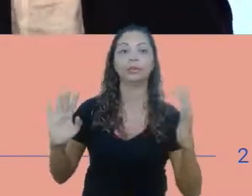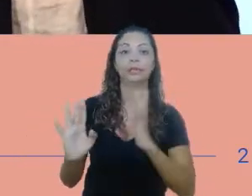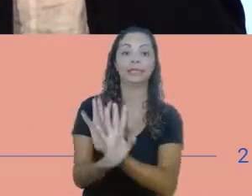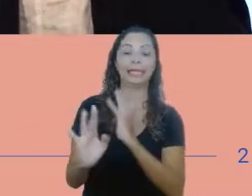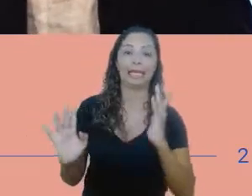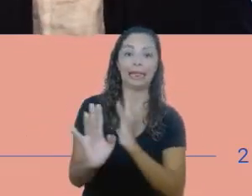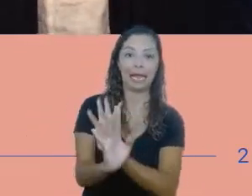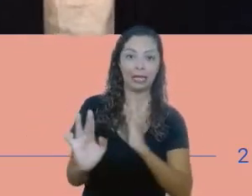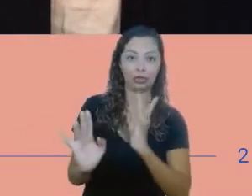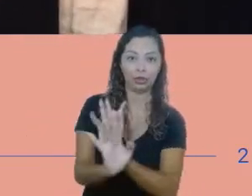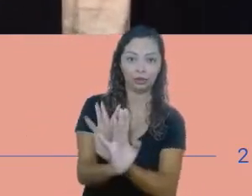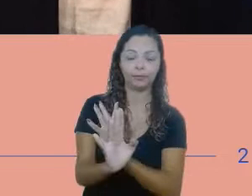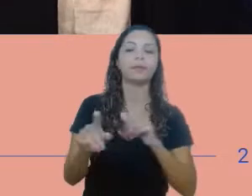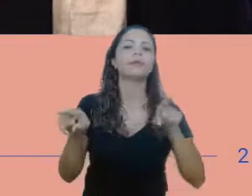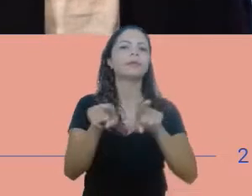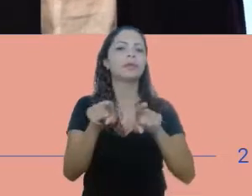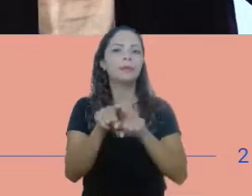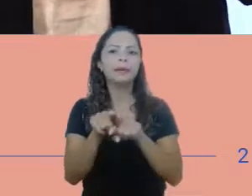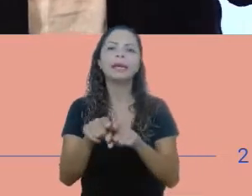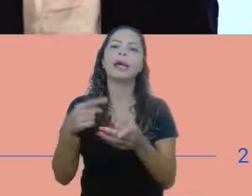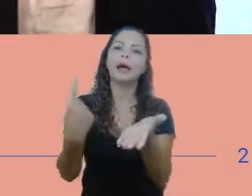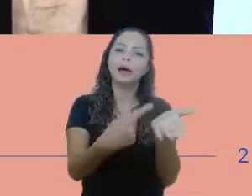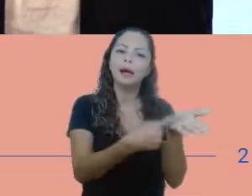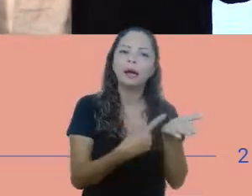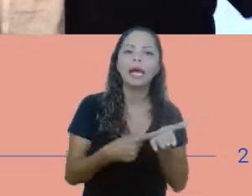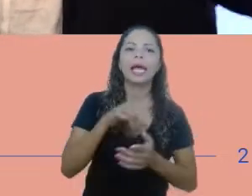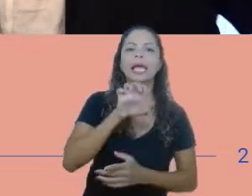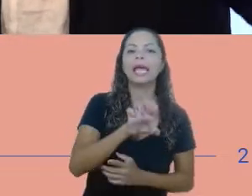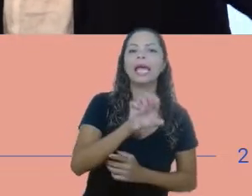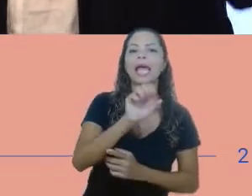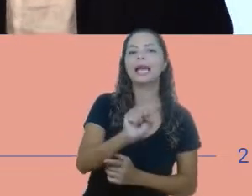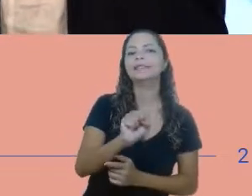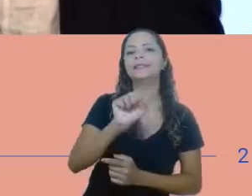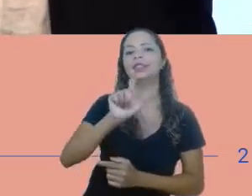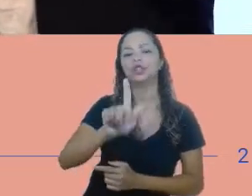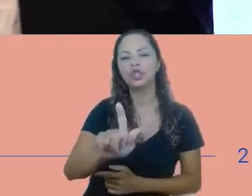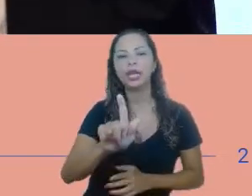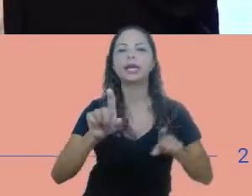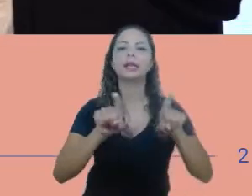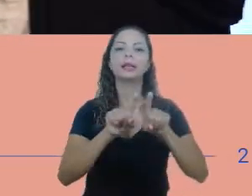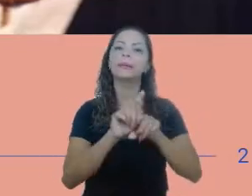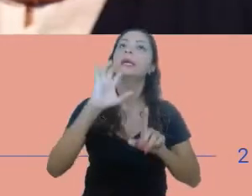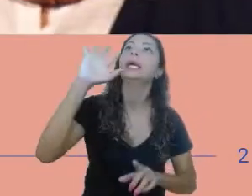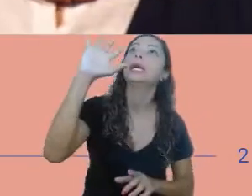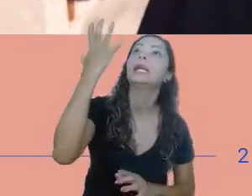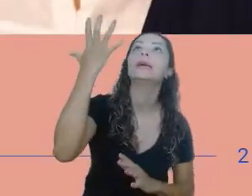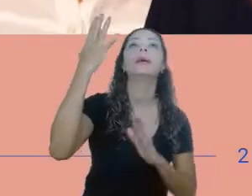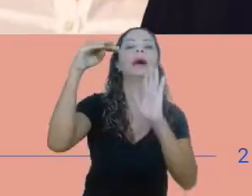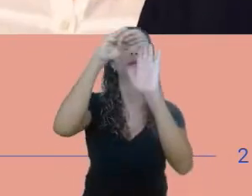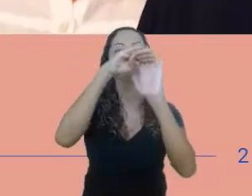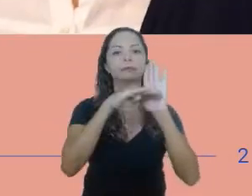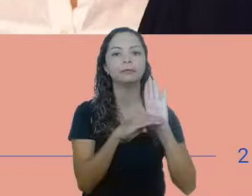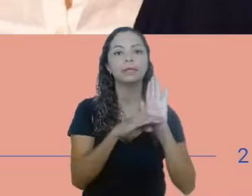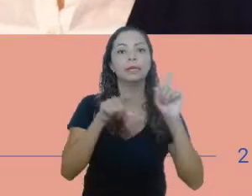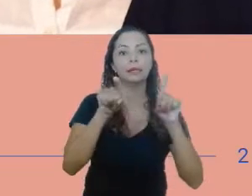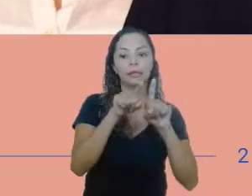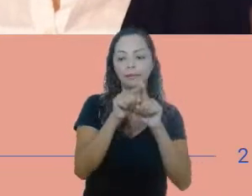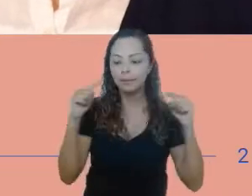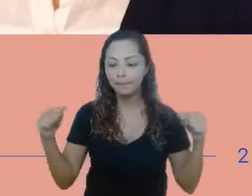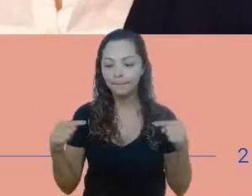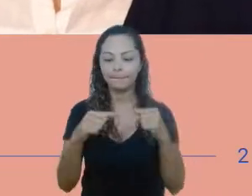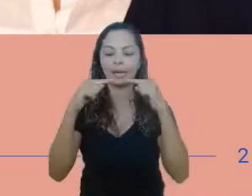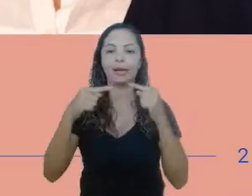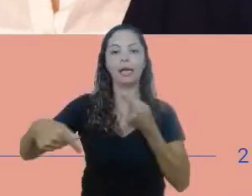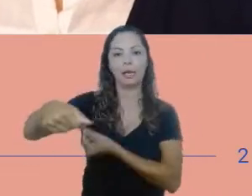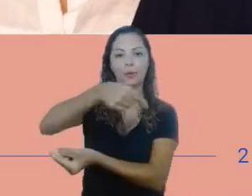das agendas decidi mudanças climáticas MTX com a economia circular e por fim vamos